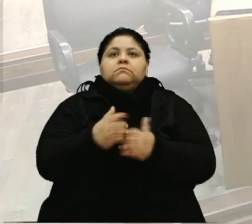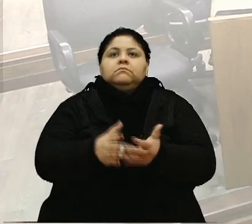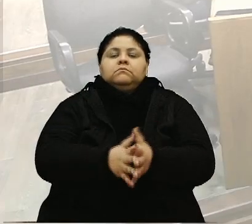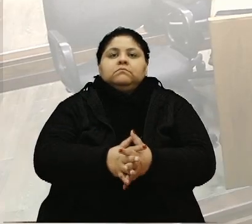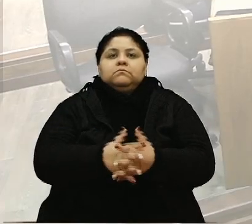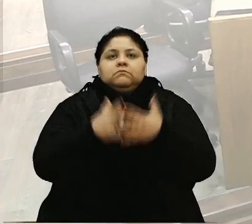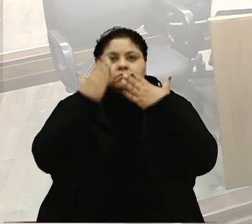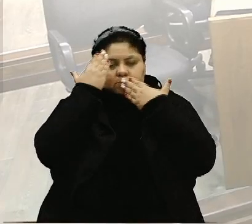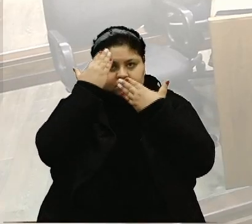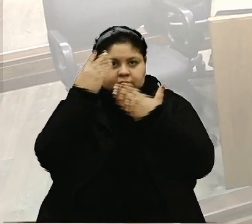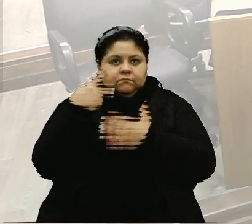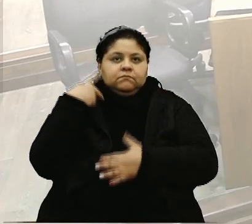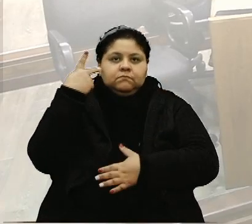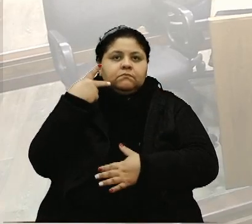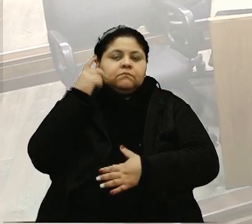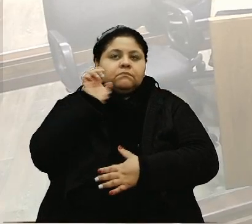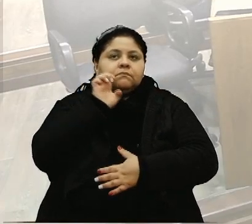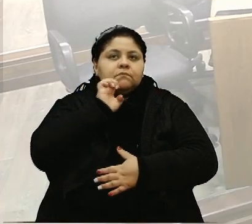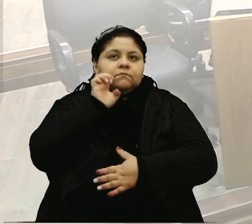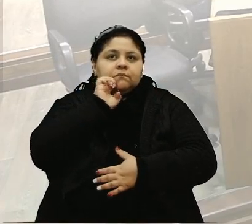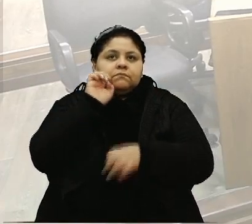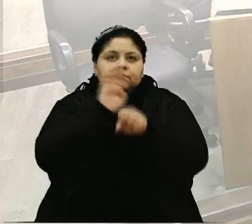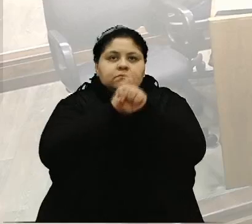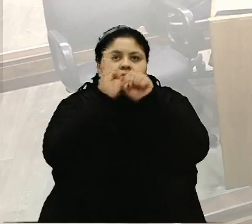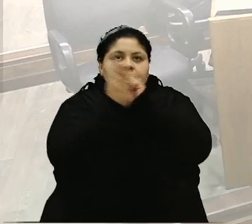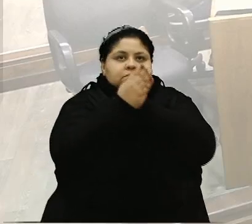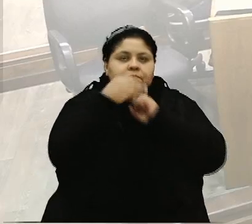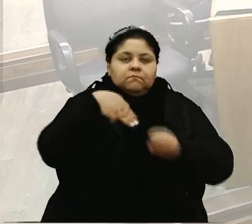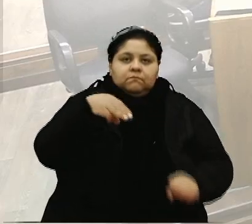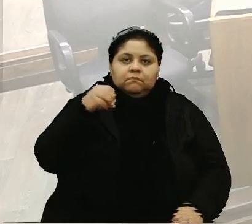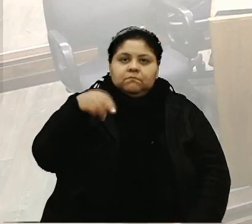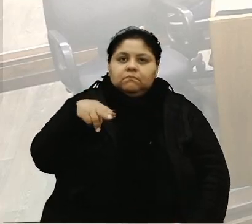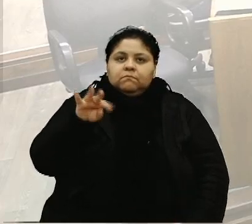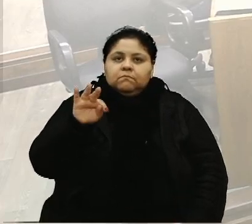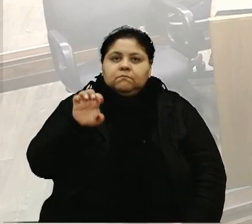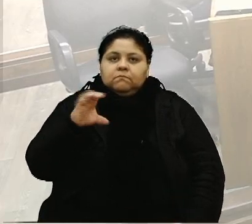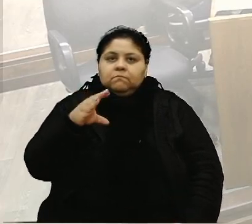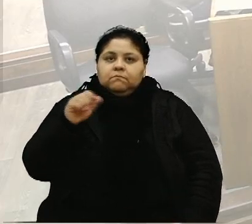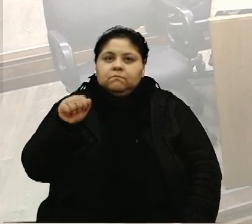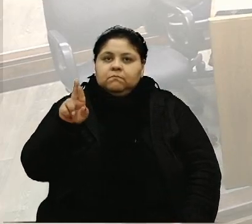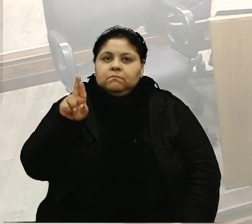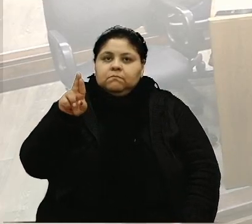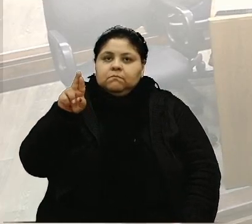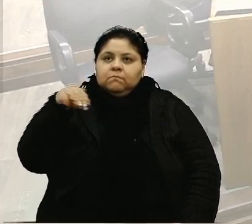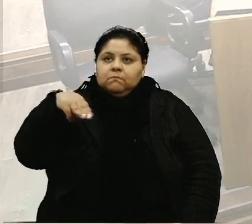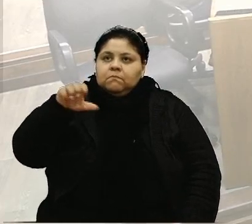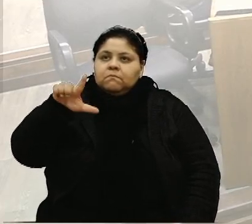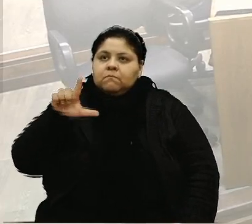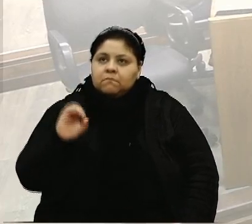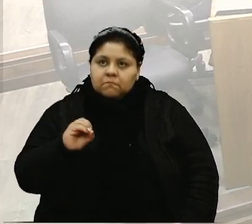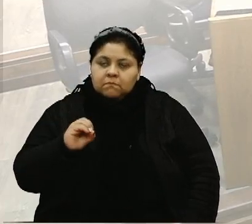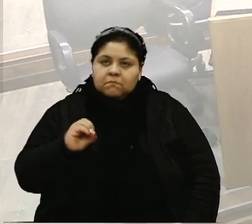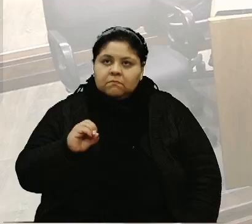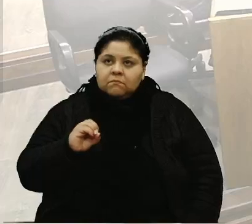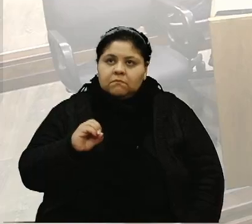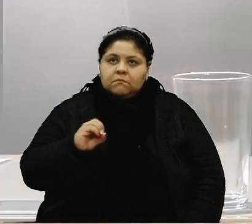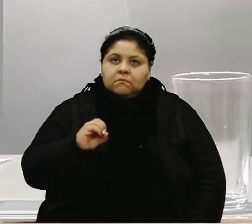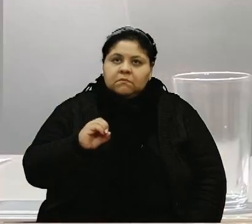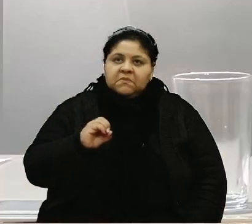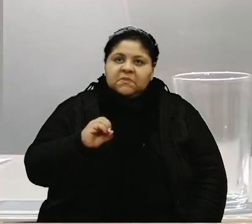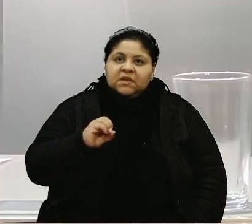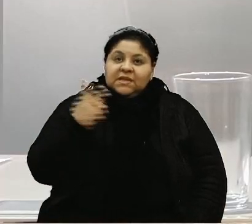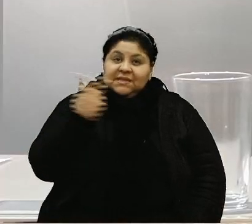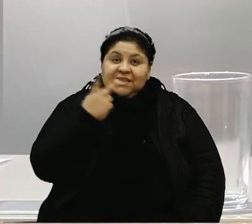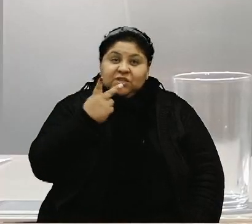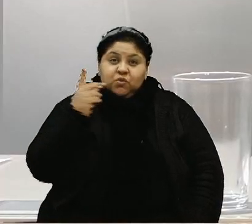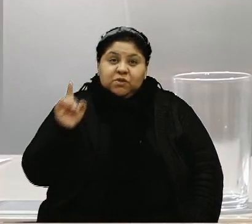Obrigado, vereadora Estela. Bom, o bairro Monte Carmelo, justamente como a senhora falou, foram usados, né, nas 2 últimas